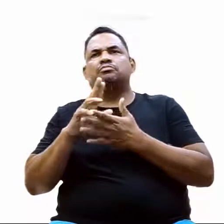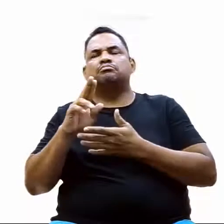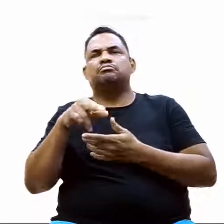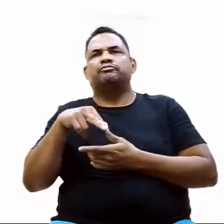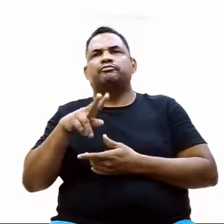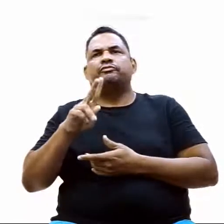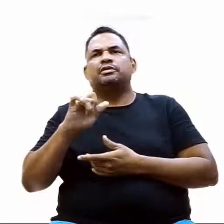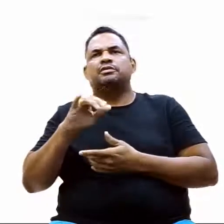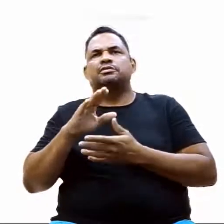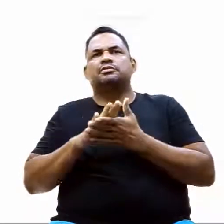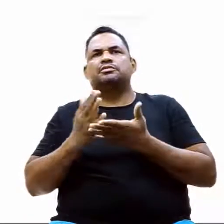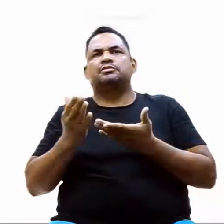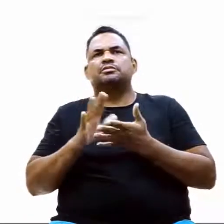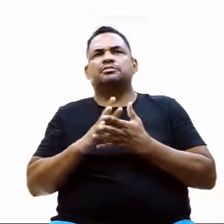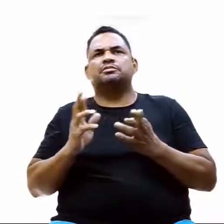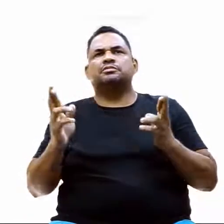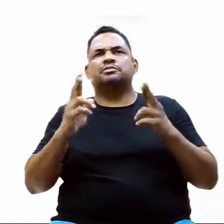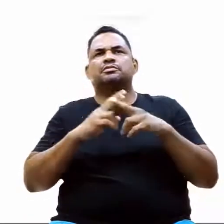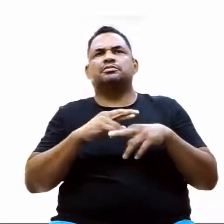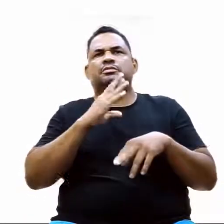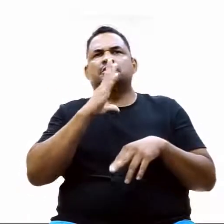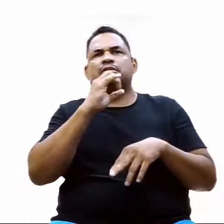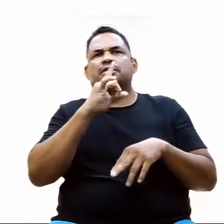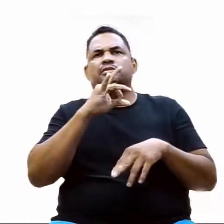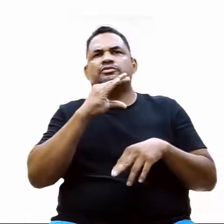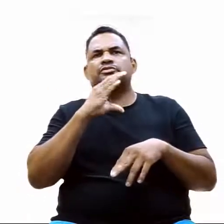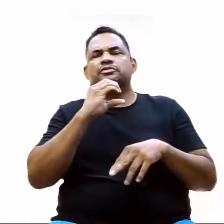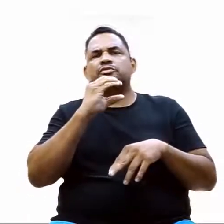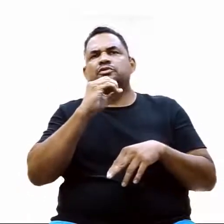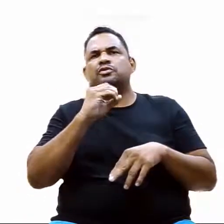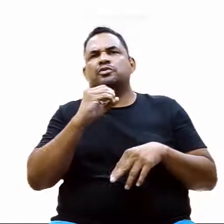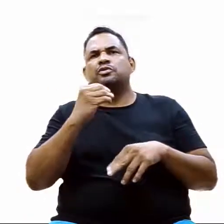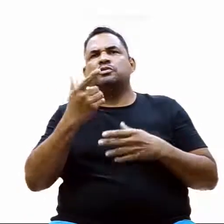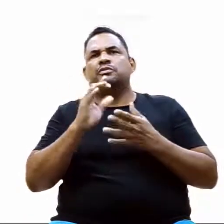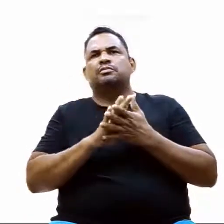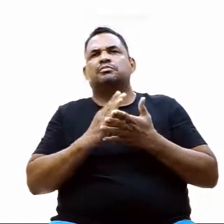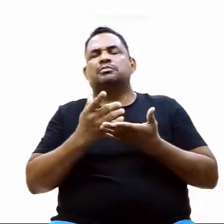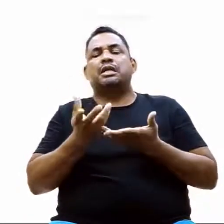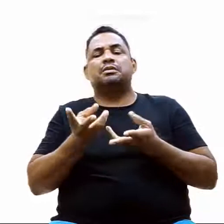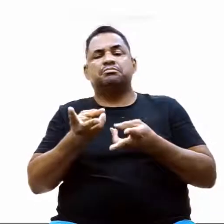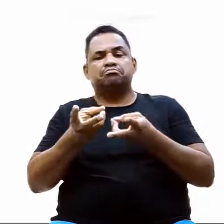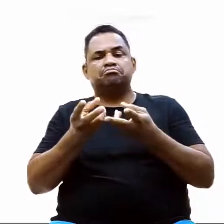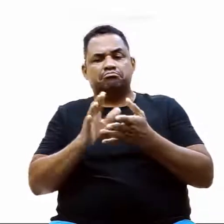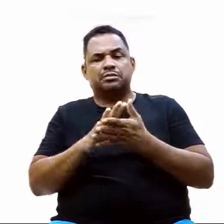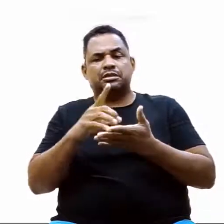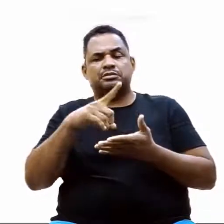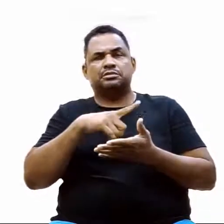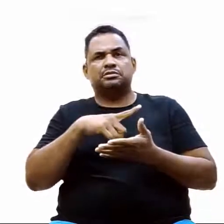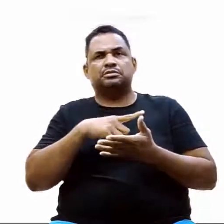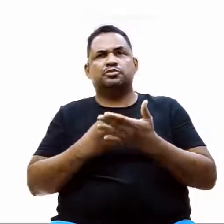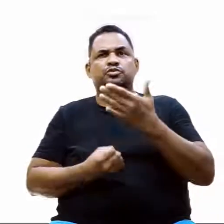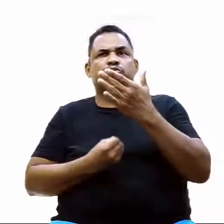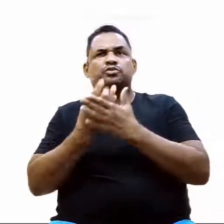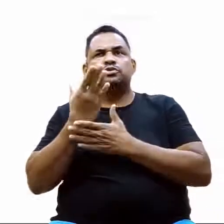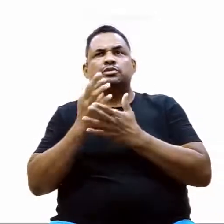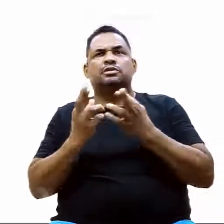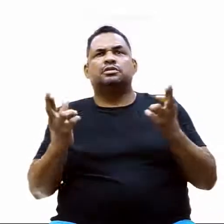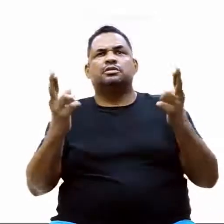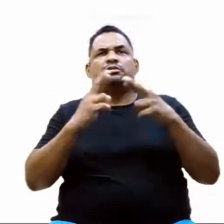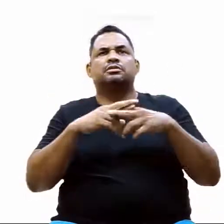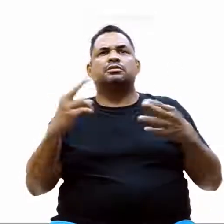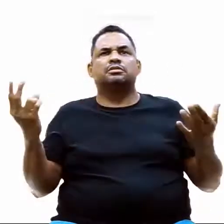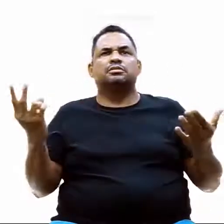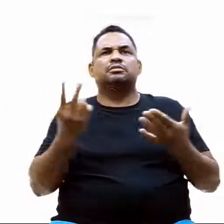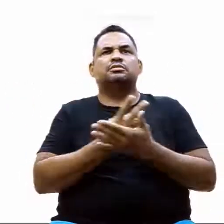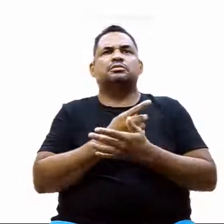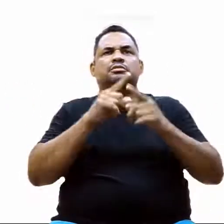onde reagiram cálcio e oxigênio para sua obtenção. A reação ocorreu conforme a